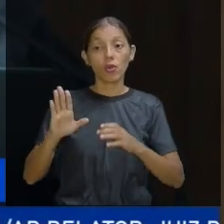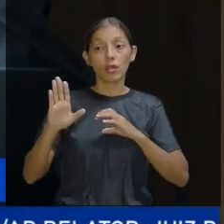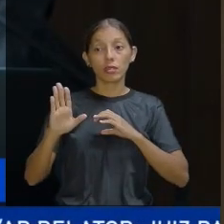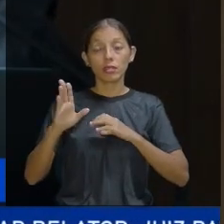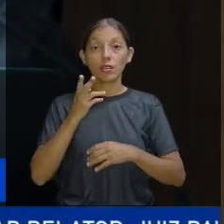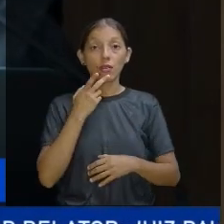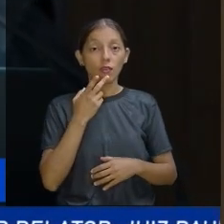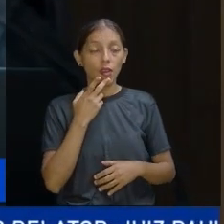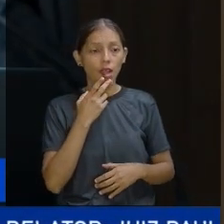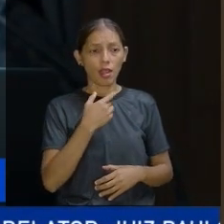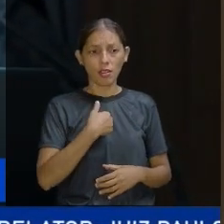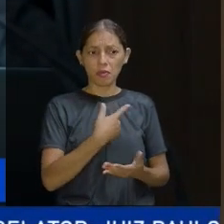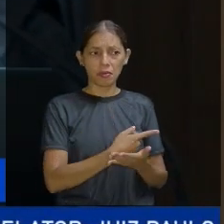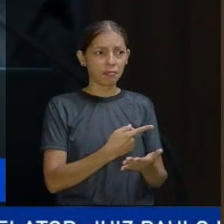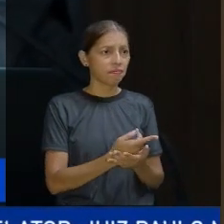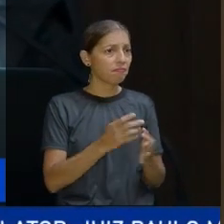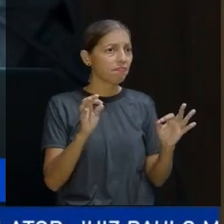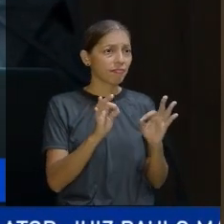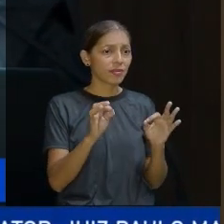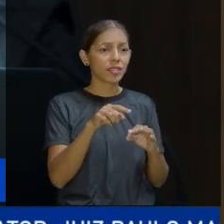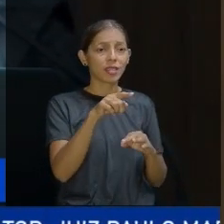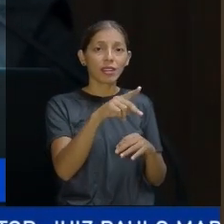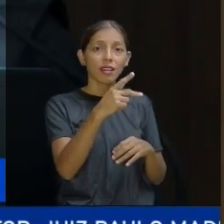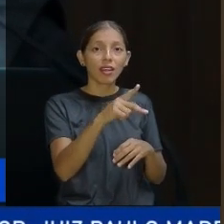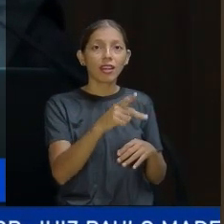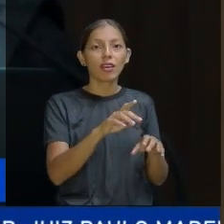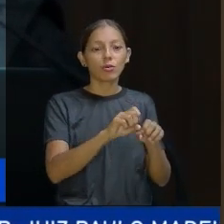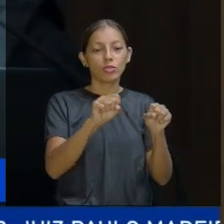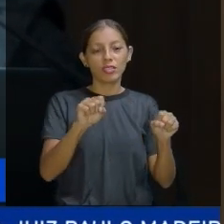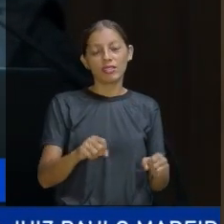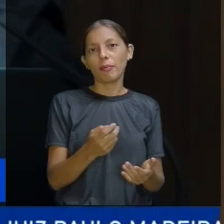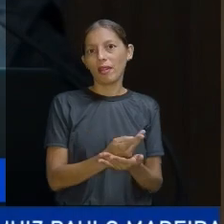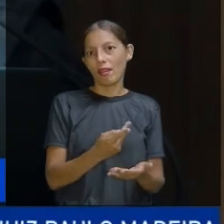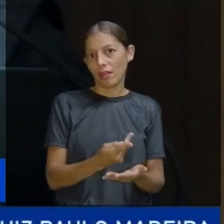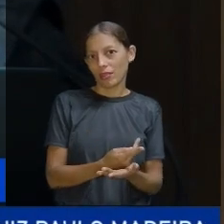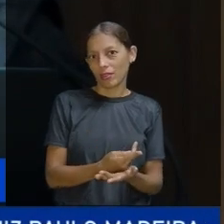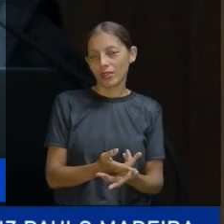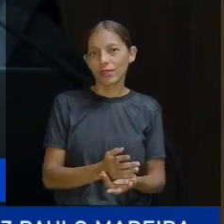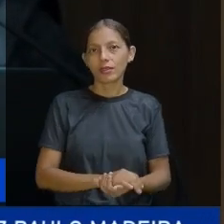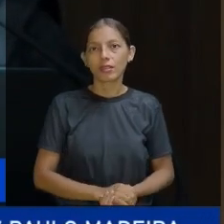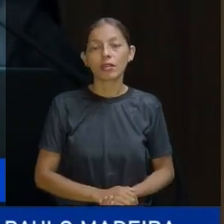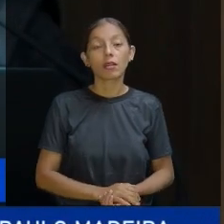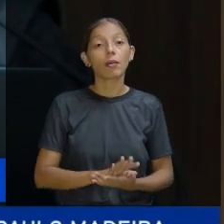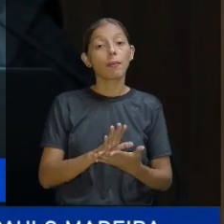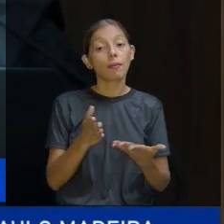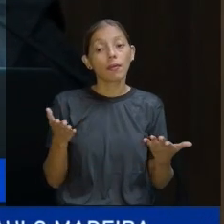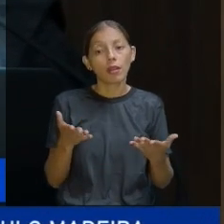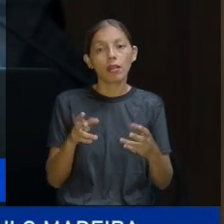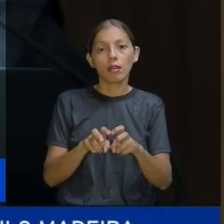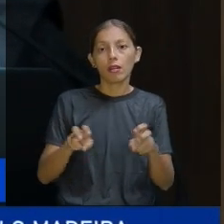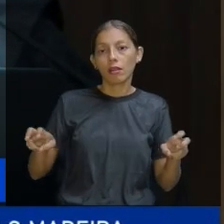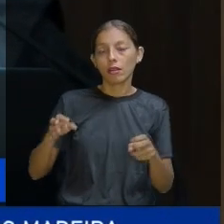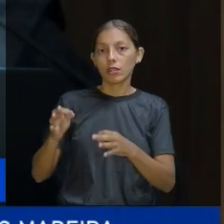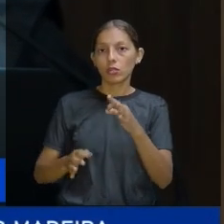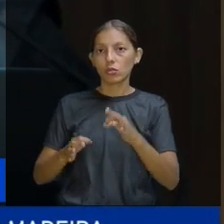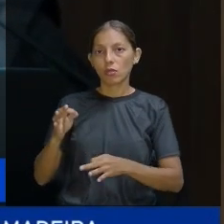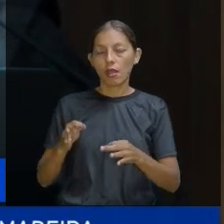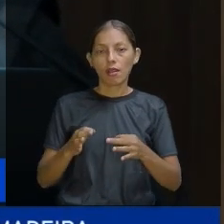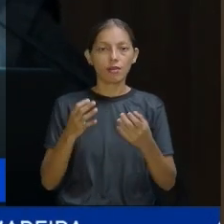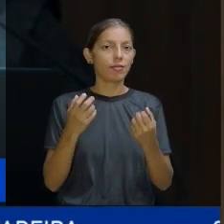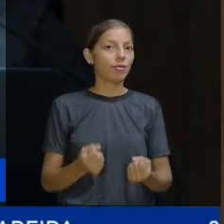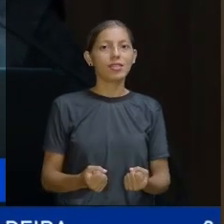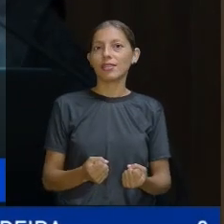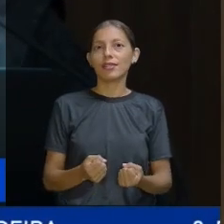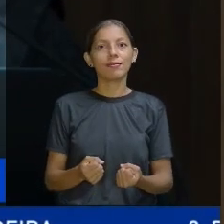ele. Então, não foi acolhido isso no recurso que ele apresentou. Ficou bem claro a decisão